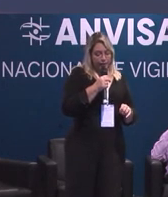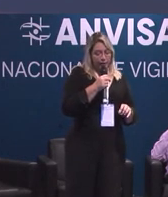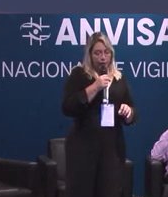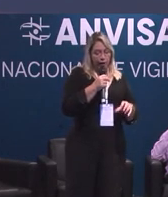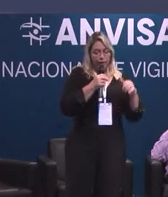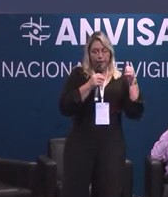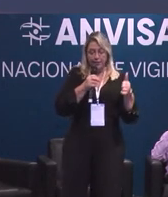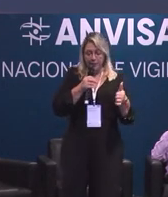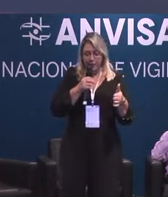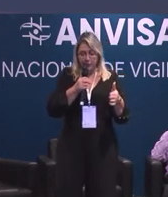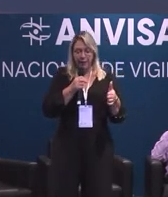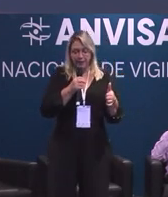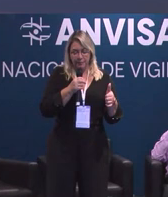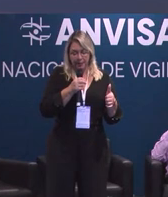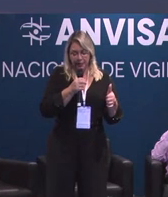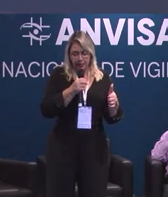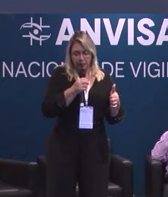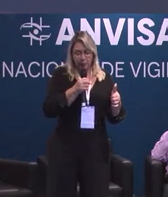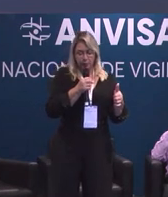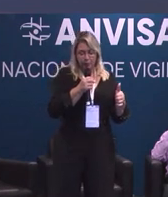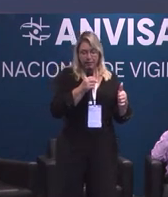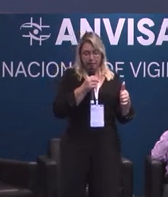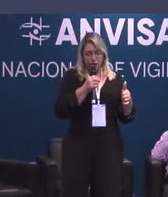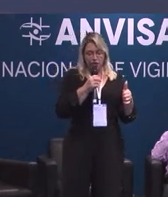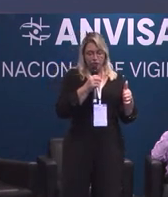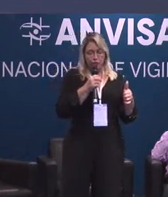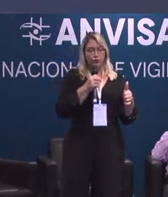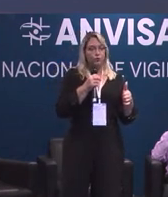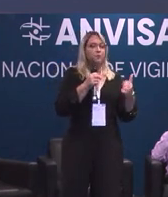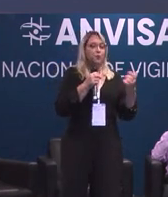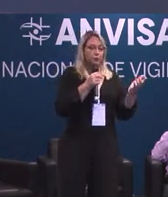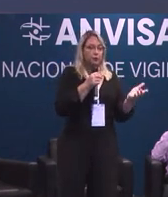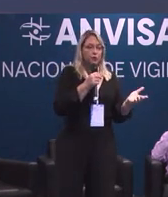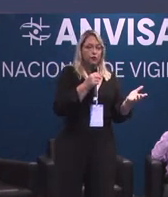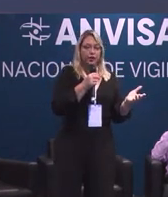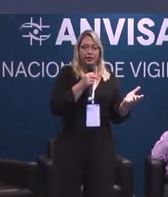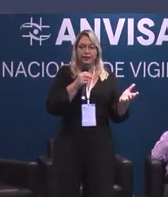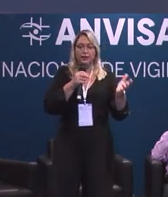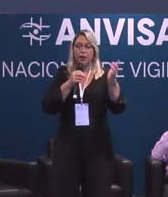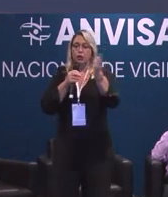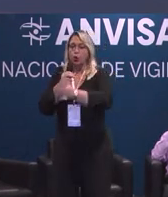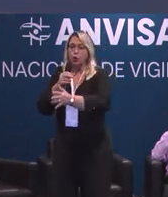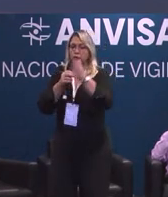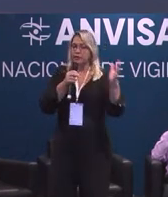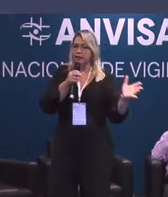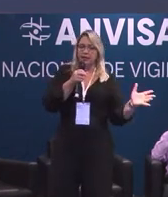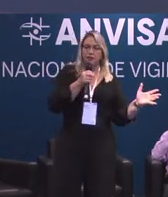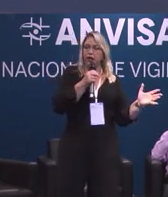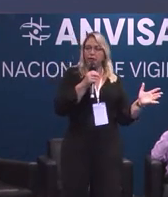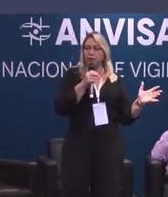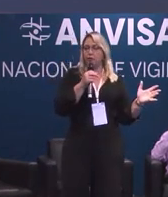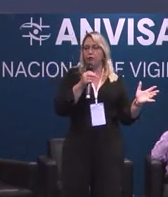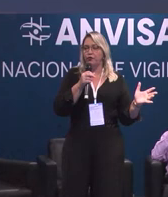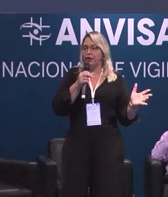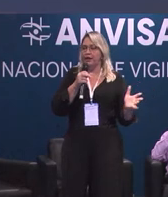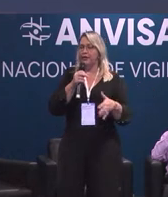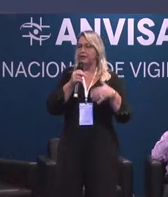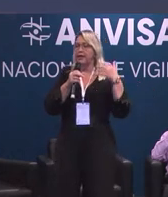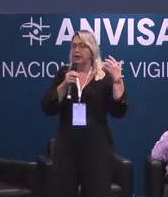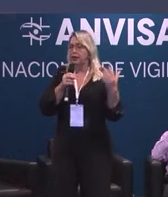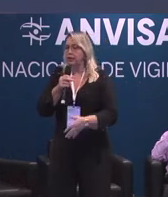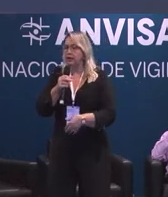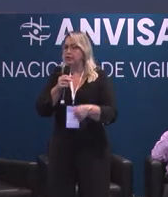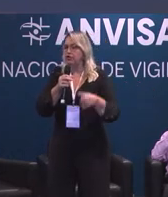O reconhecimento da participação da população na gestão do SUS por meio das conferências. Todos vocês aqui falaram de conferências,